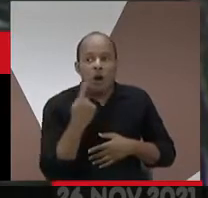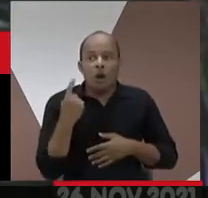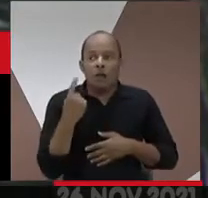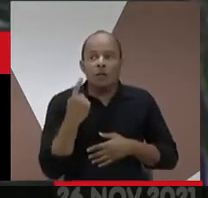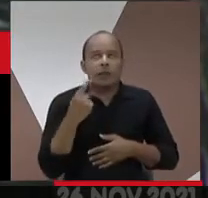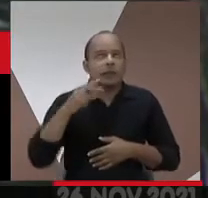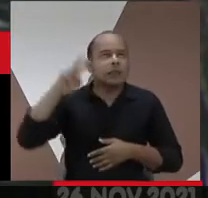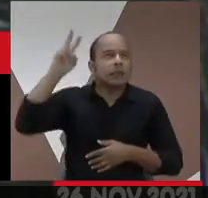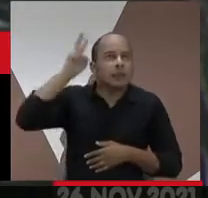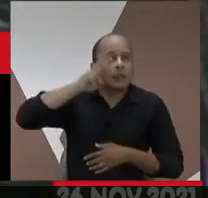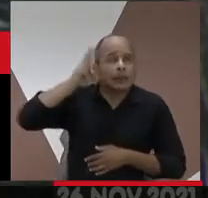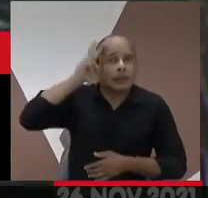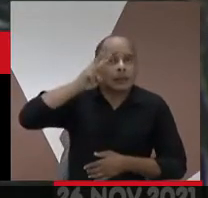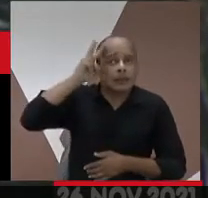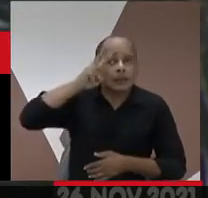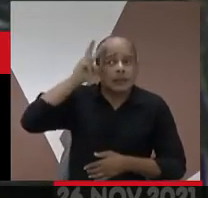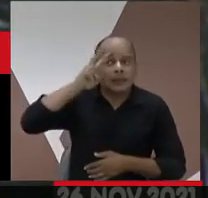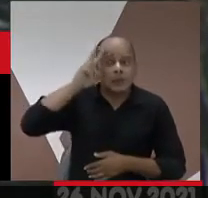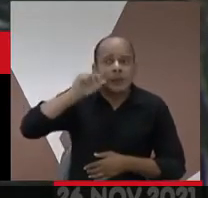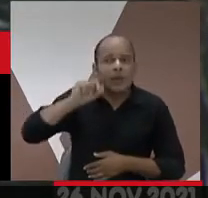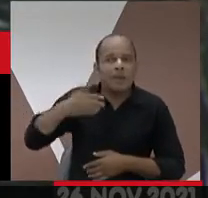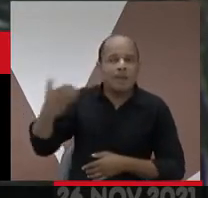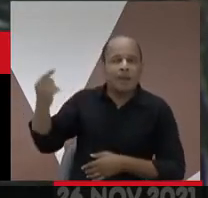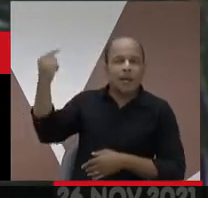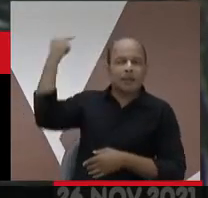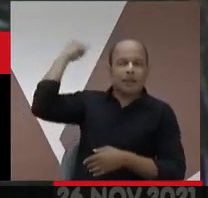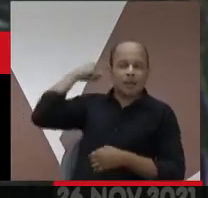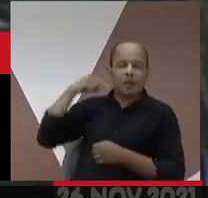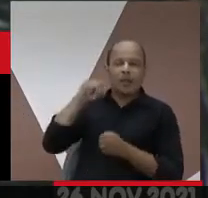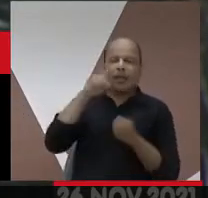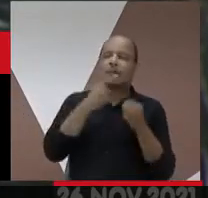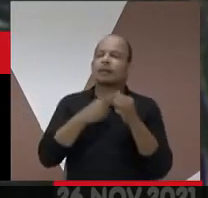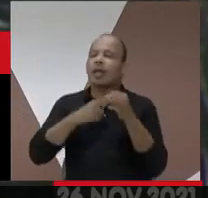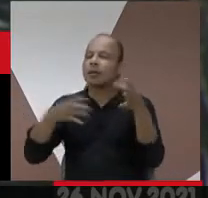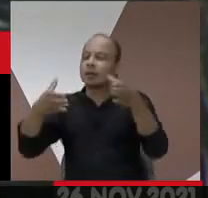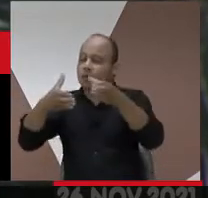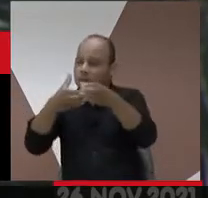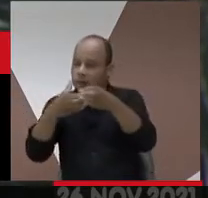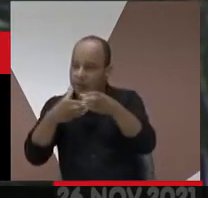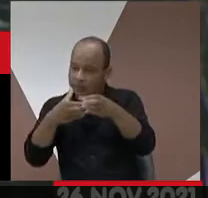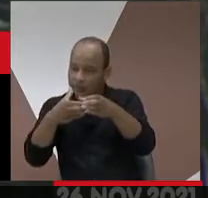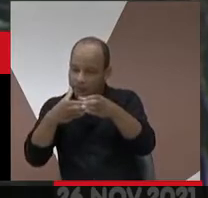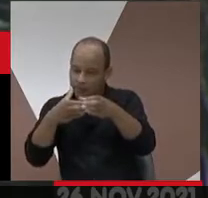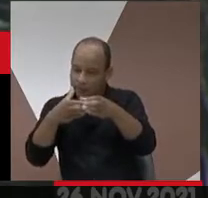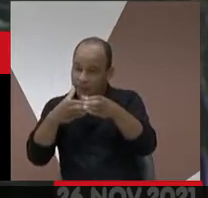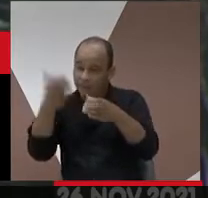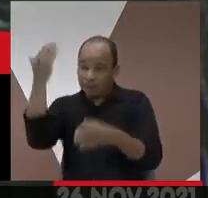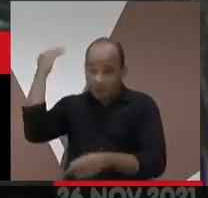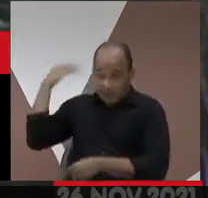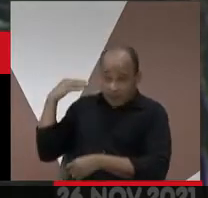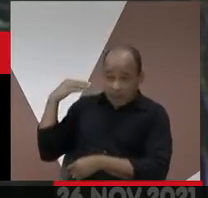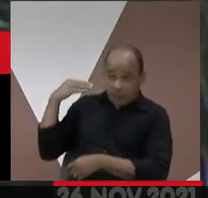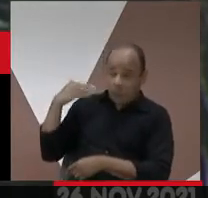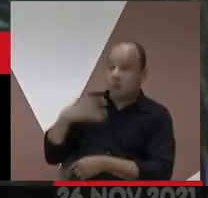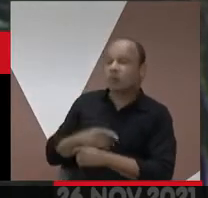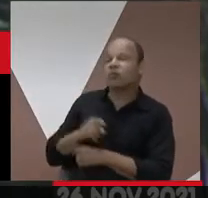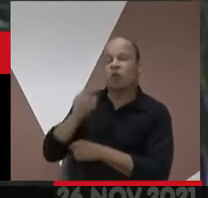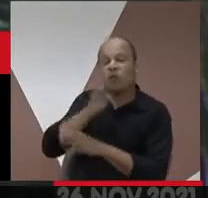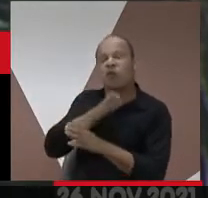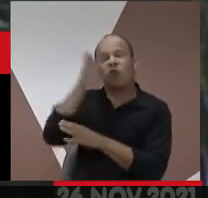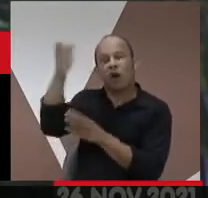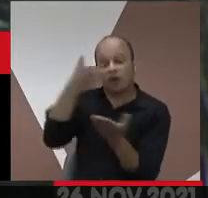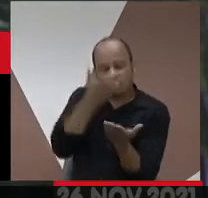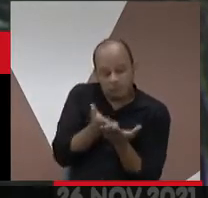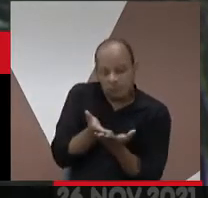foi para as moscas, lá na cidade administrativa, na segunda-feira, e terça-feira ela não aconteceu,